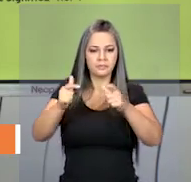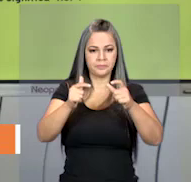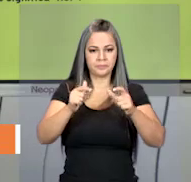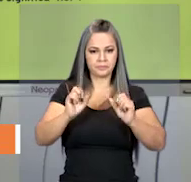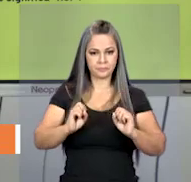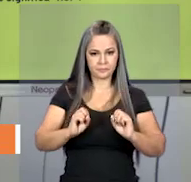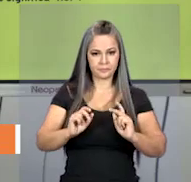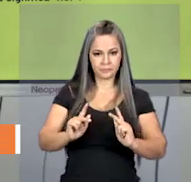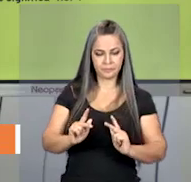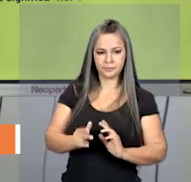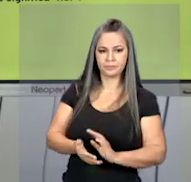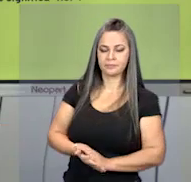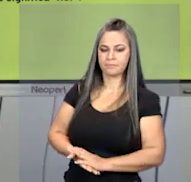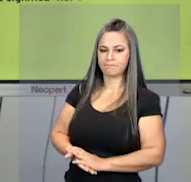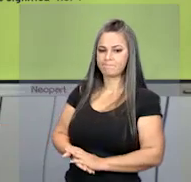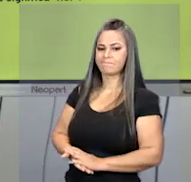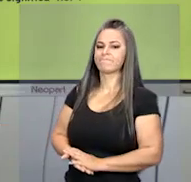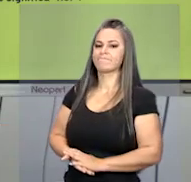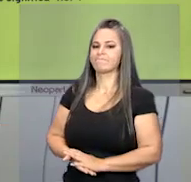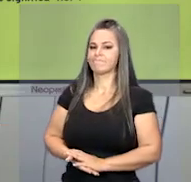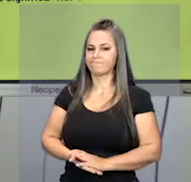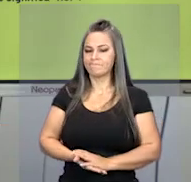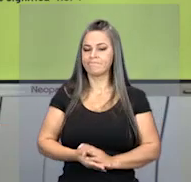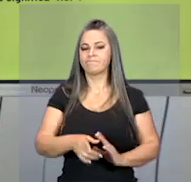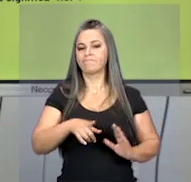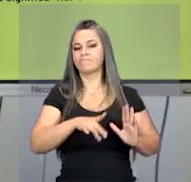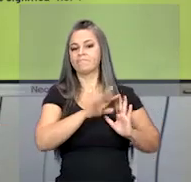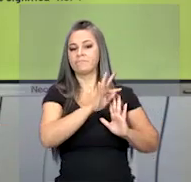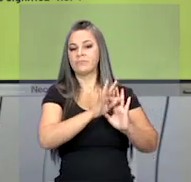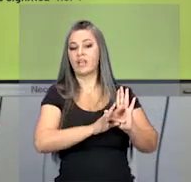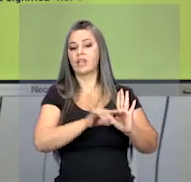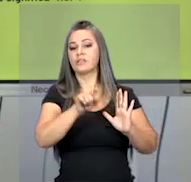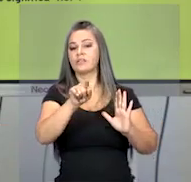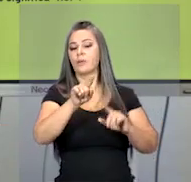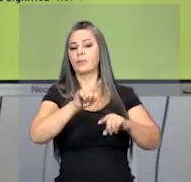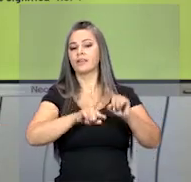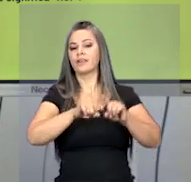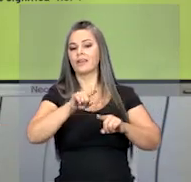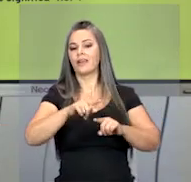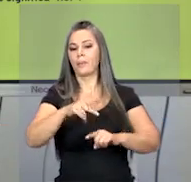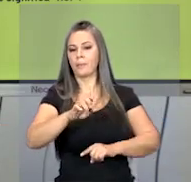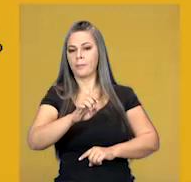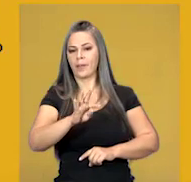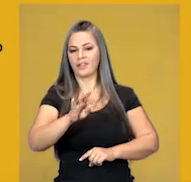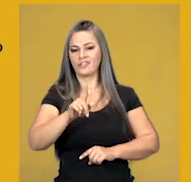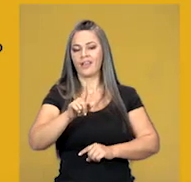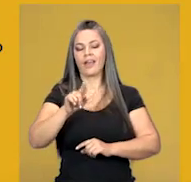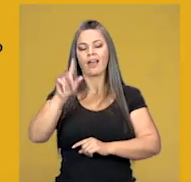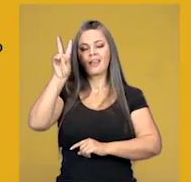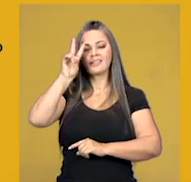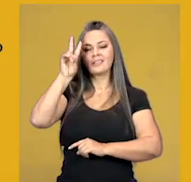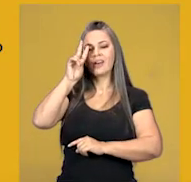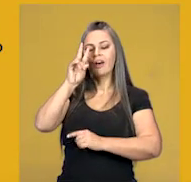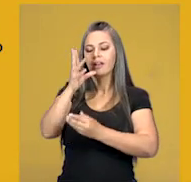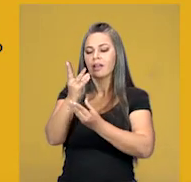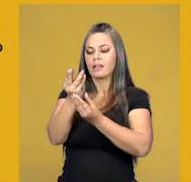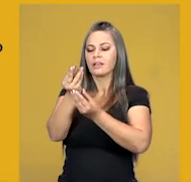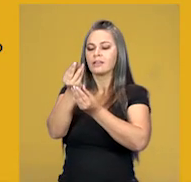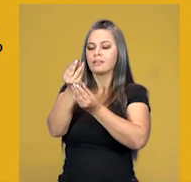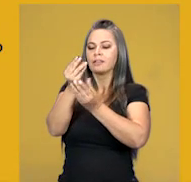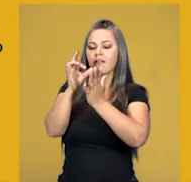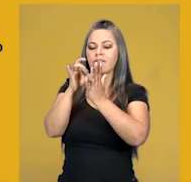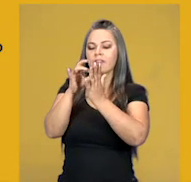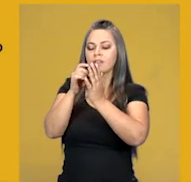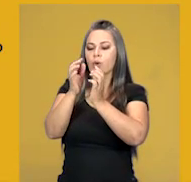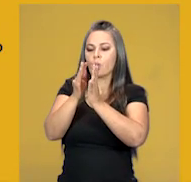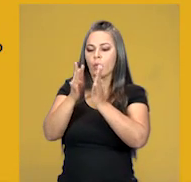E nós temos aqui um texto que está no seu pet, é a Lenda do Diamante. Vamos ler? Em um tempo atrás,